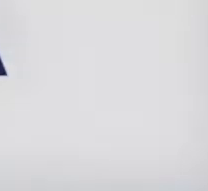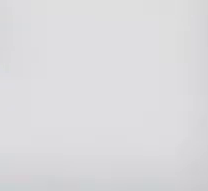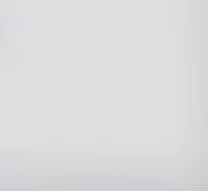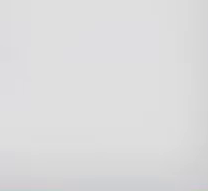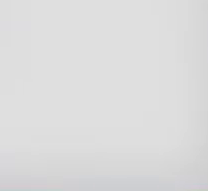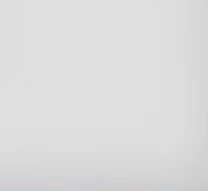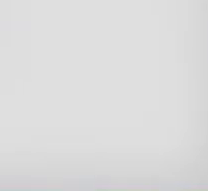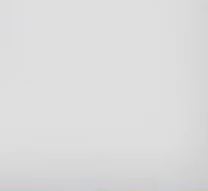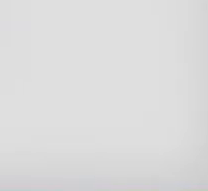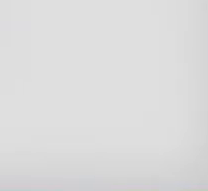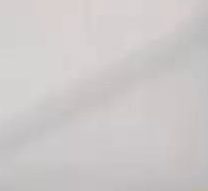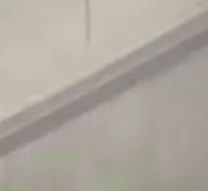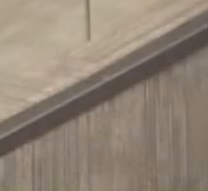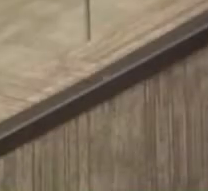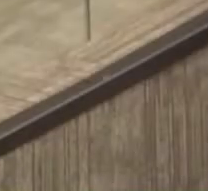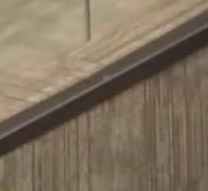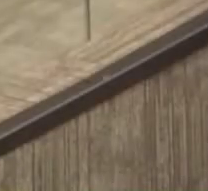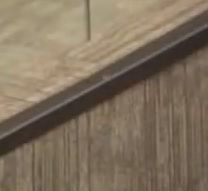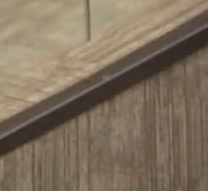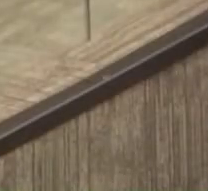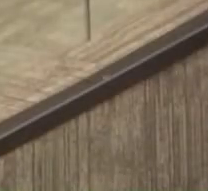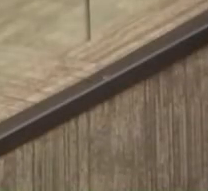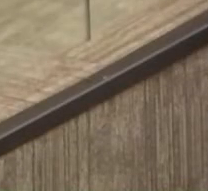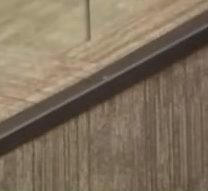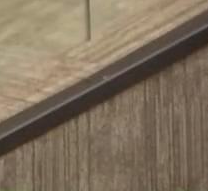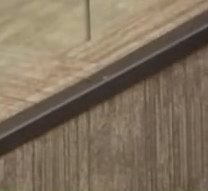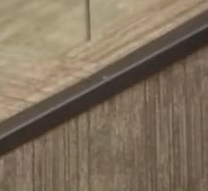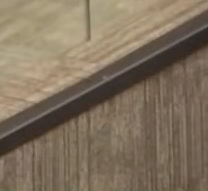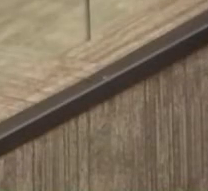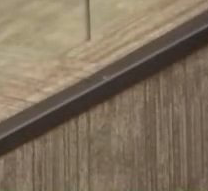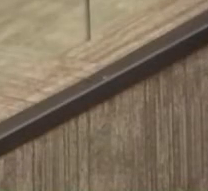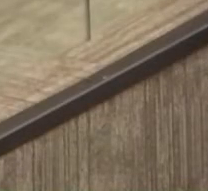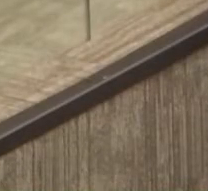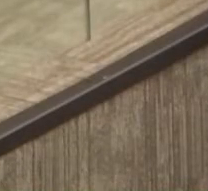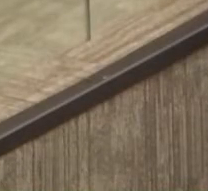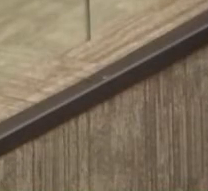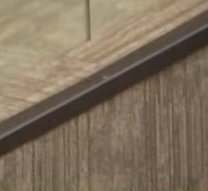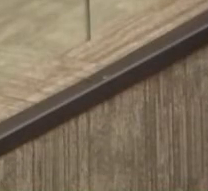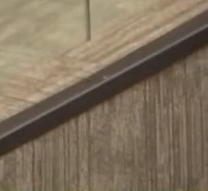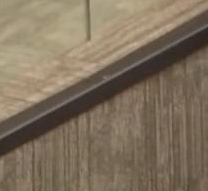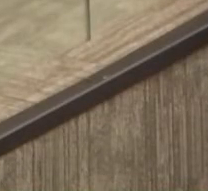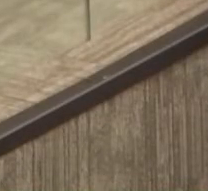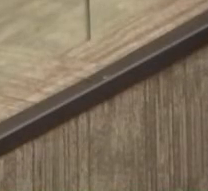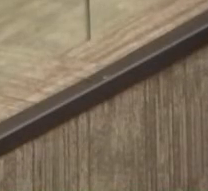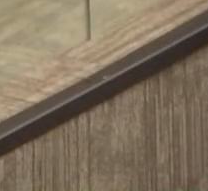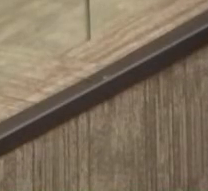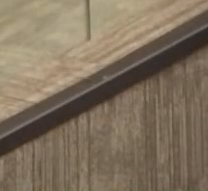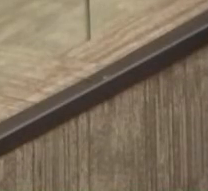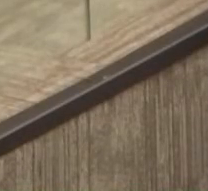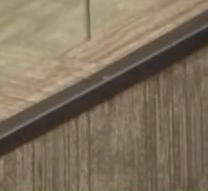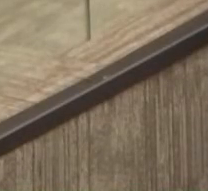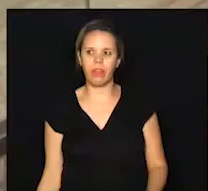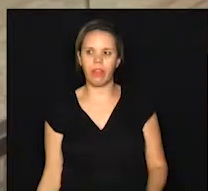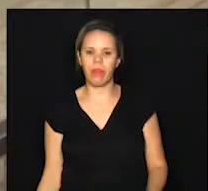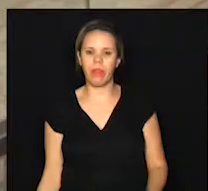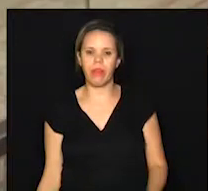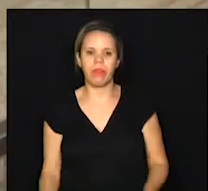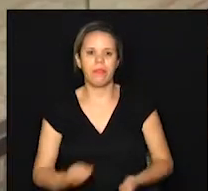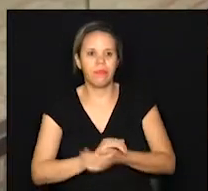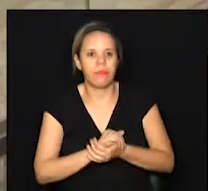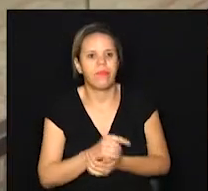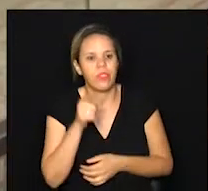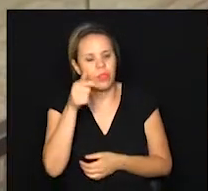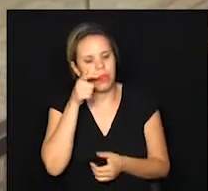TV Câmara, Campinas. Olá, boa tarde, estamos ao vivo, agora são 3h03 e você